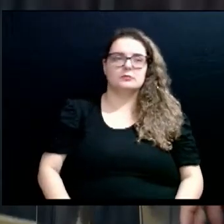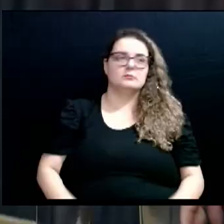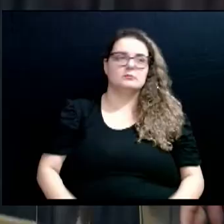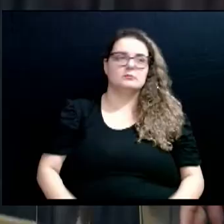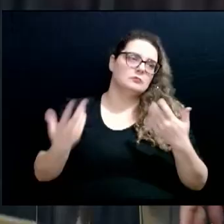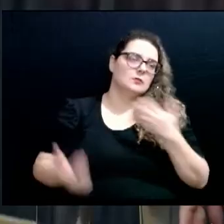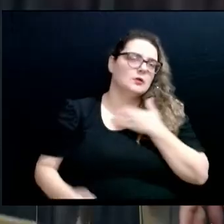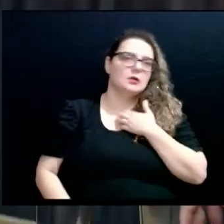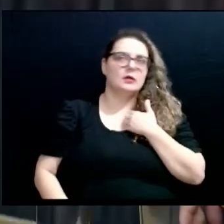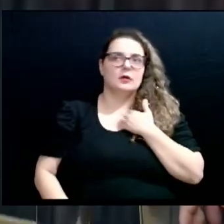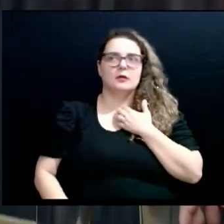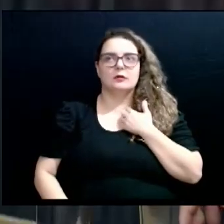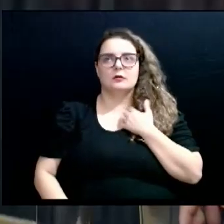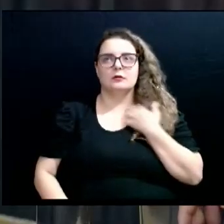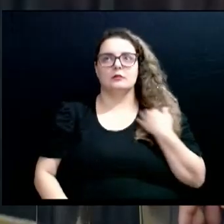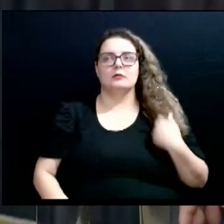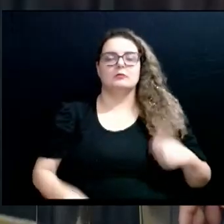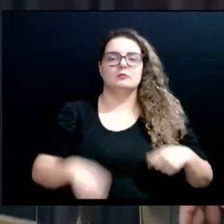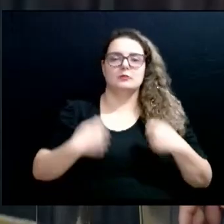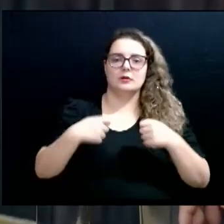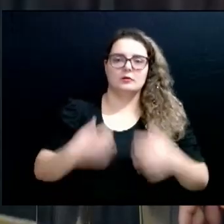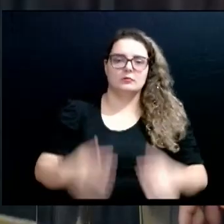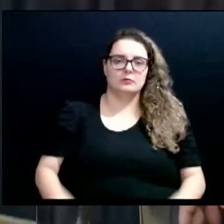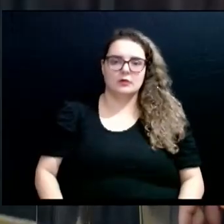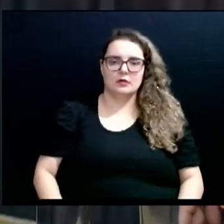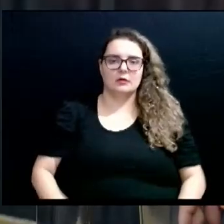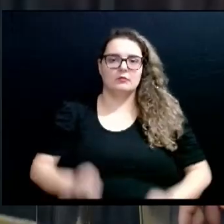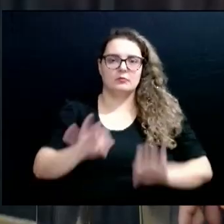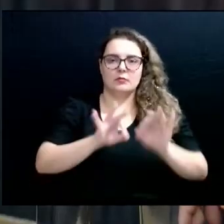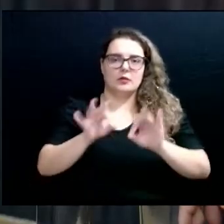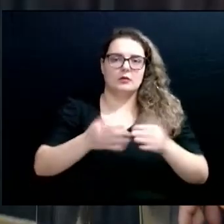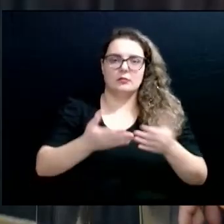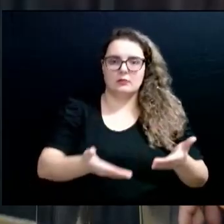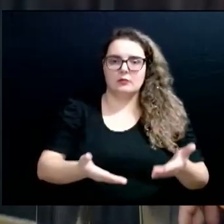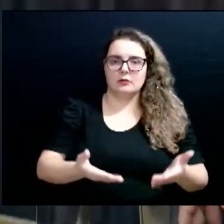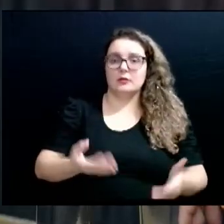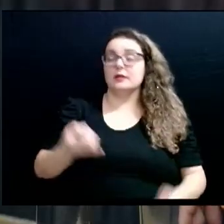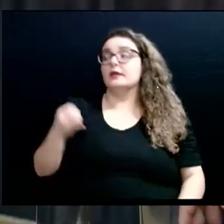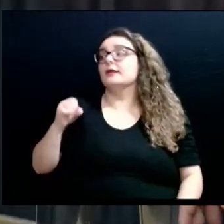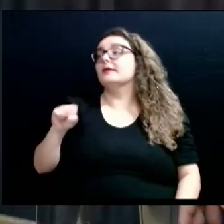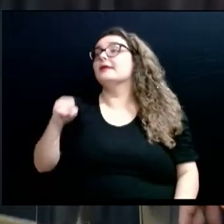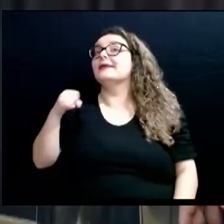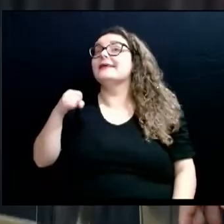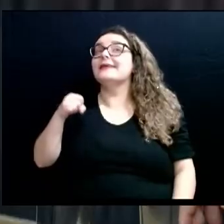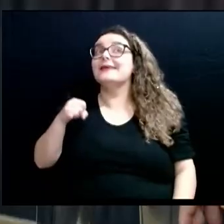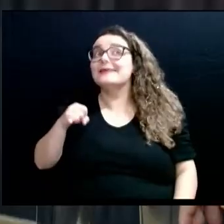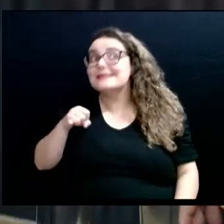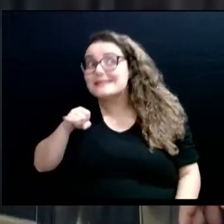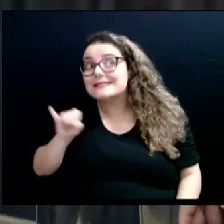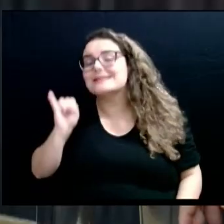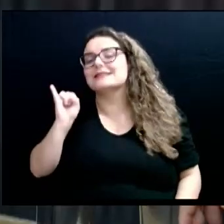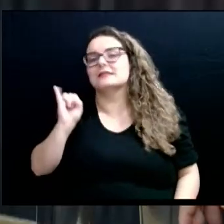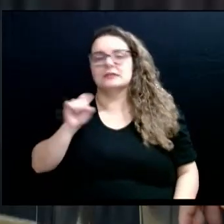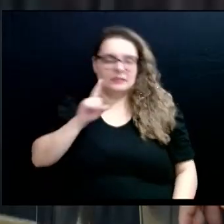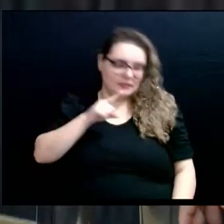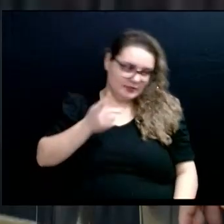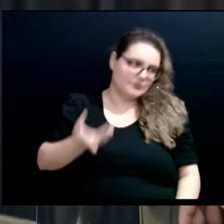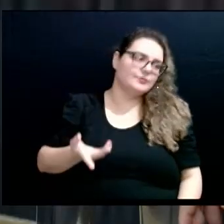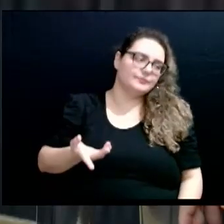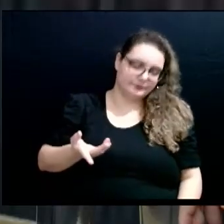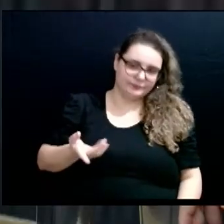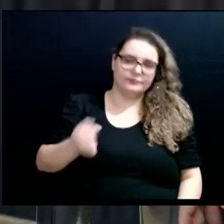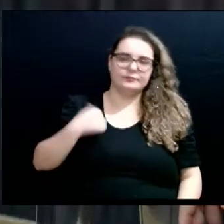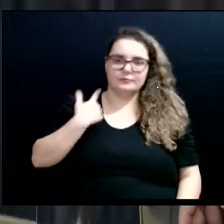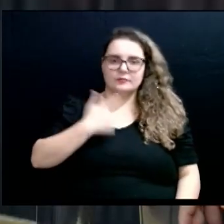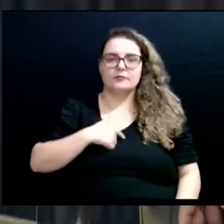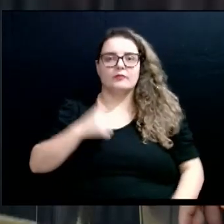deveria ter arrumado aquela coisa que ficou ali no caminho, né? E se... Exatamente. A nossa